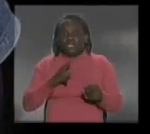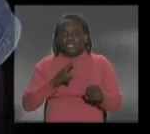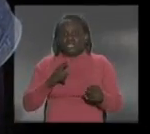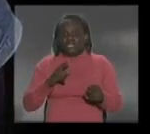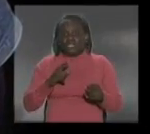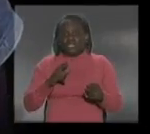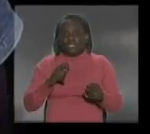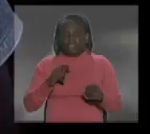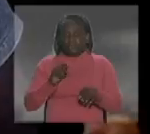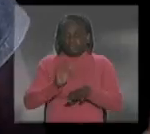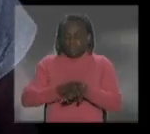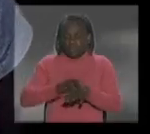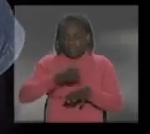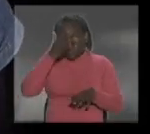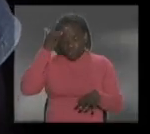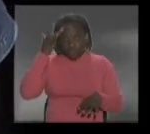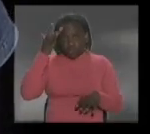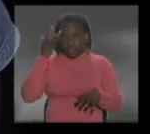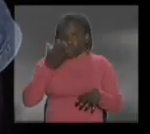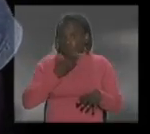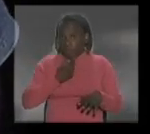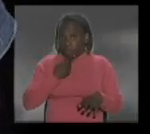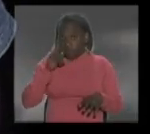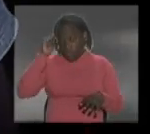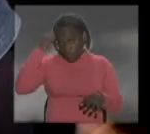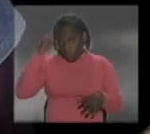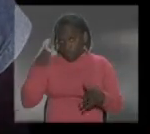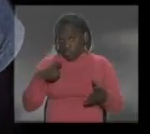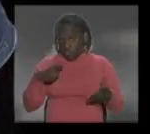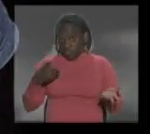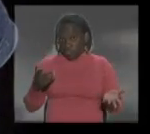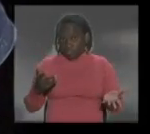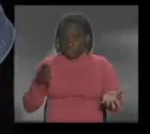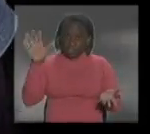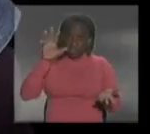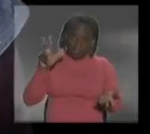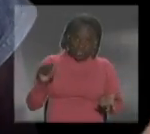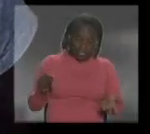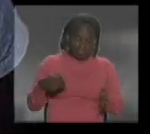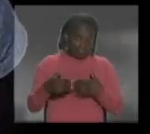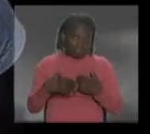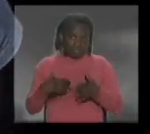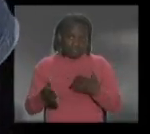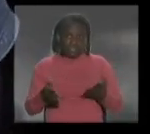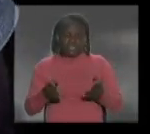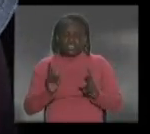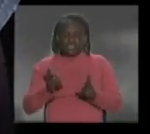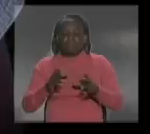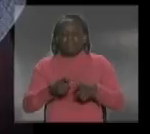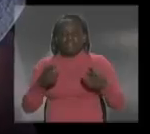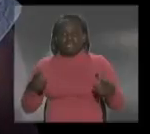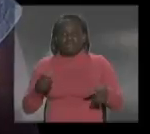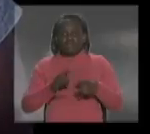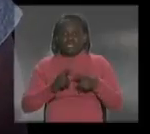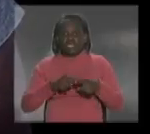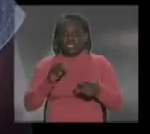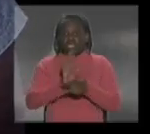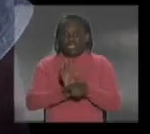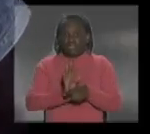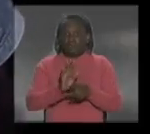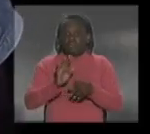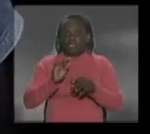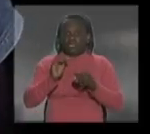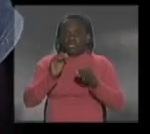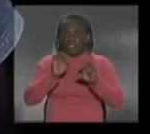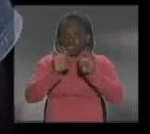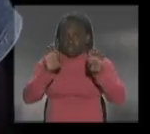de realizadores, né, de homens negros, né, sejam eles africanos, afrodescendentes, eles são sempre a maioria, porque o cinema ele repete a estrutura